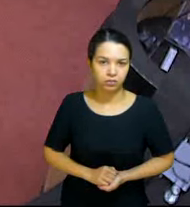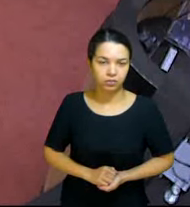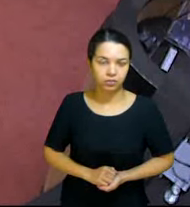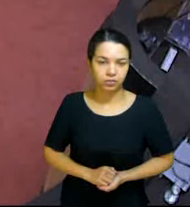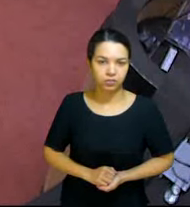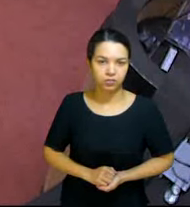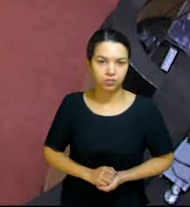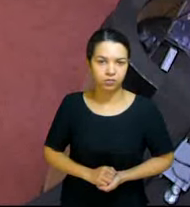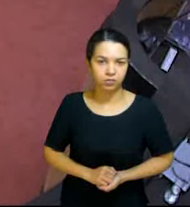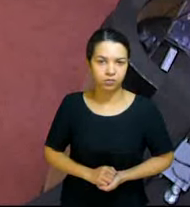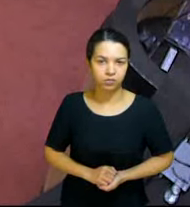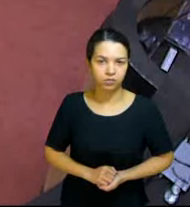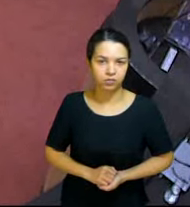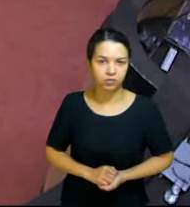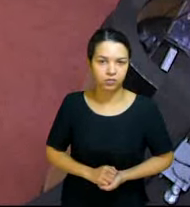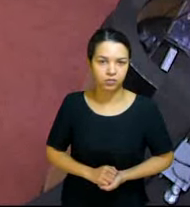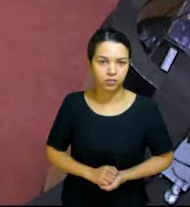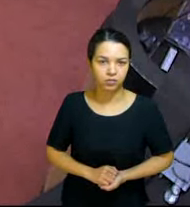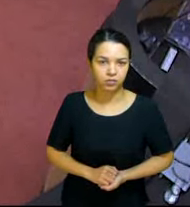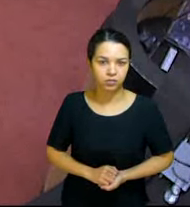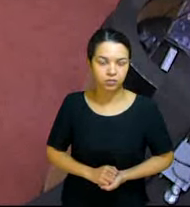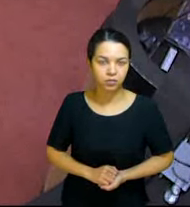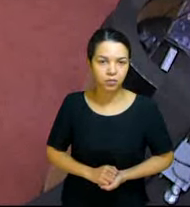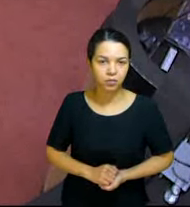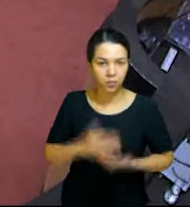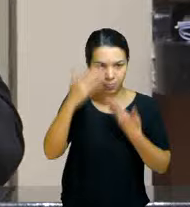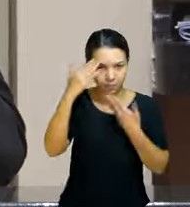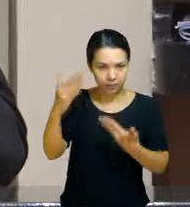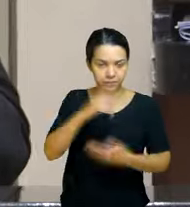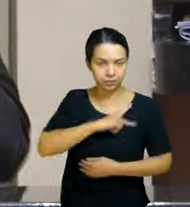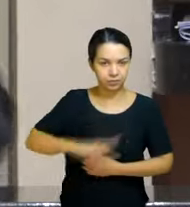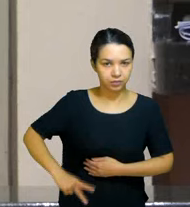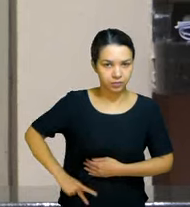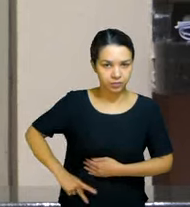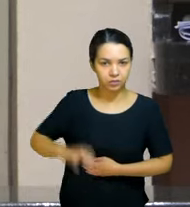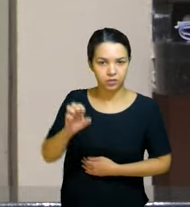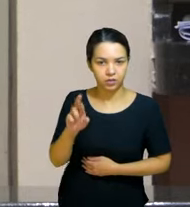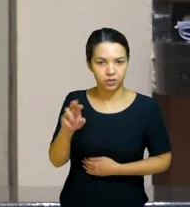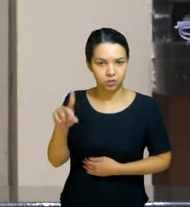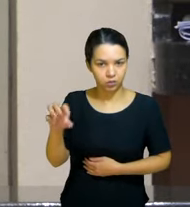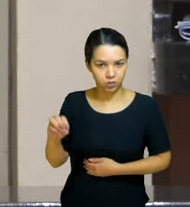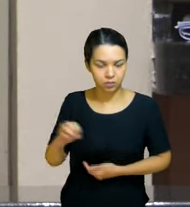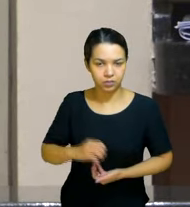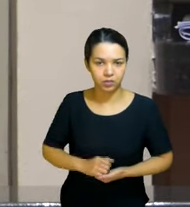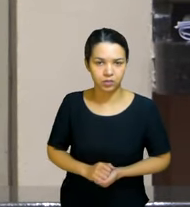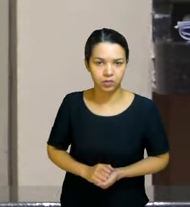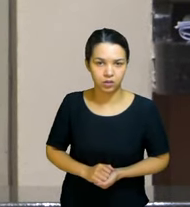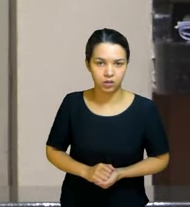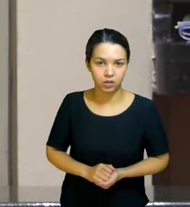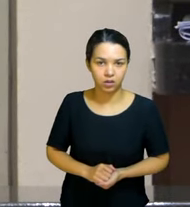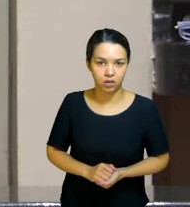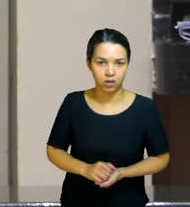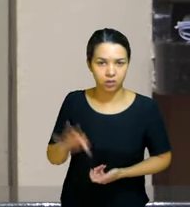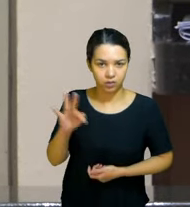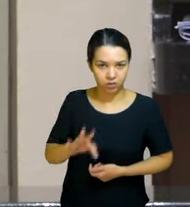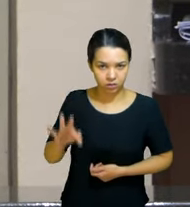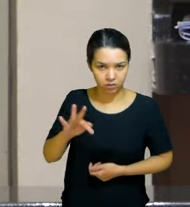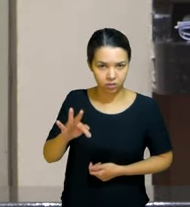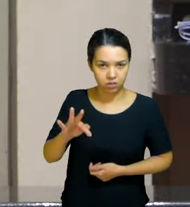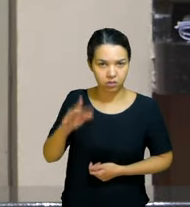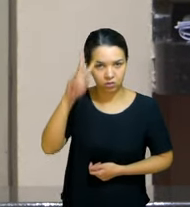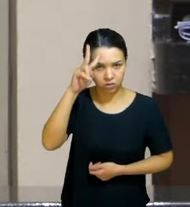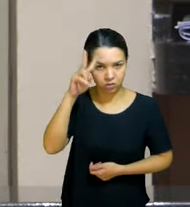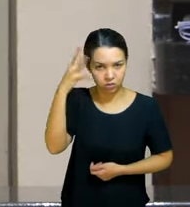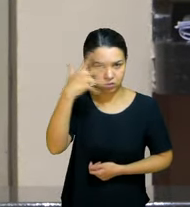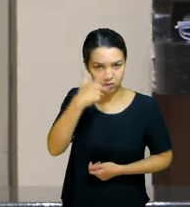Obrigado, presidente Deraldo. Presidente Heraldo, que a federação tem uma história linda em Santa